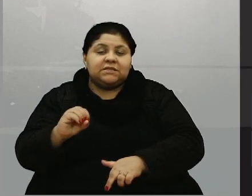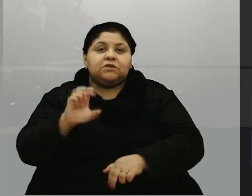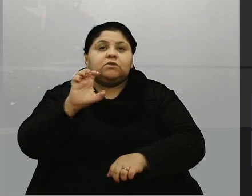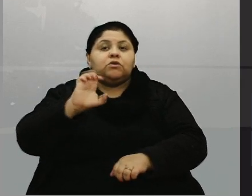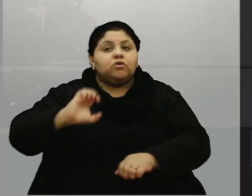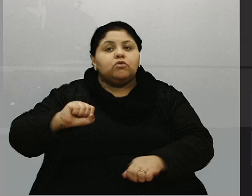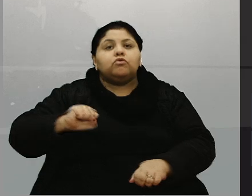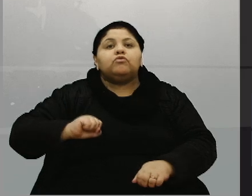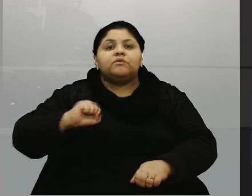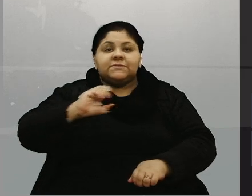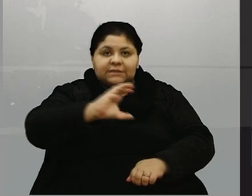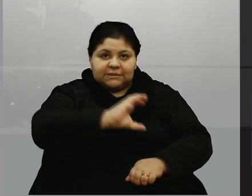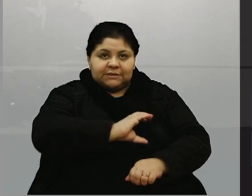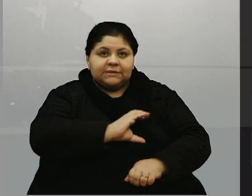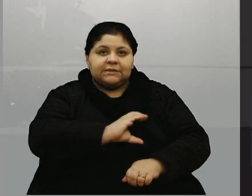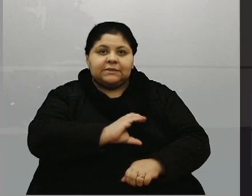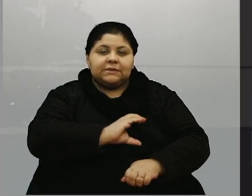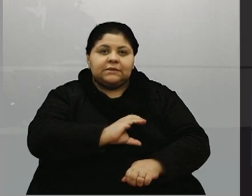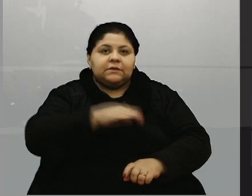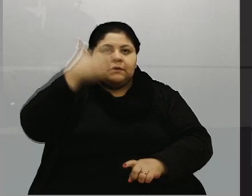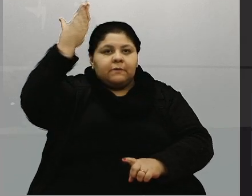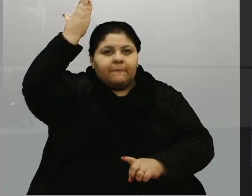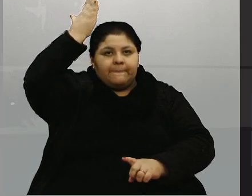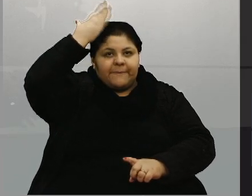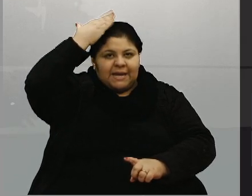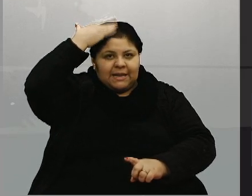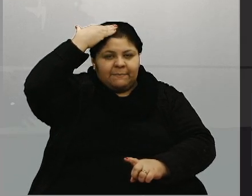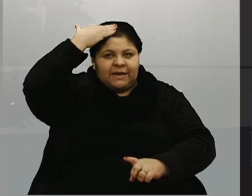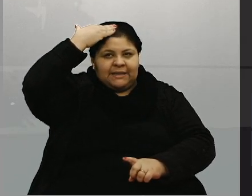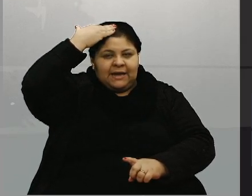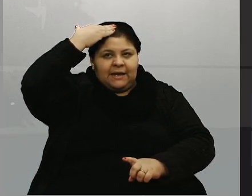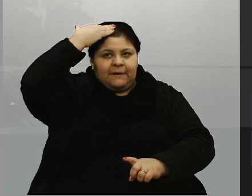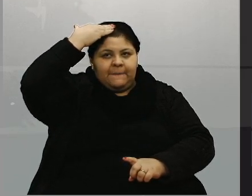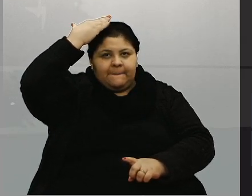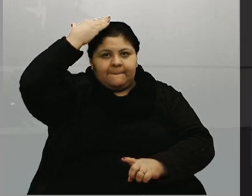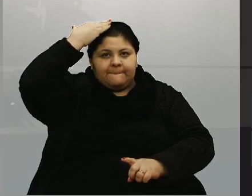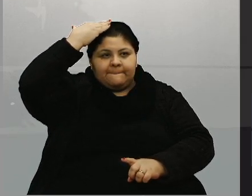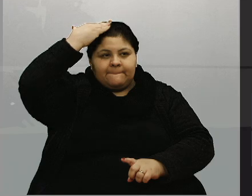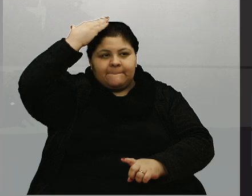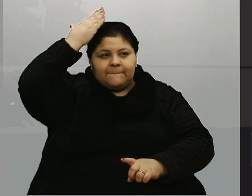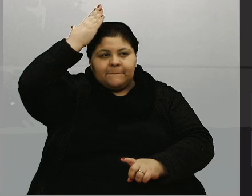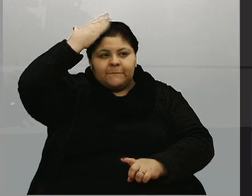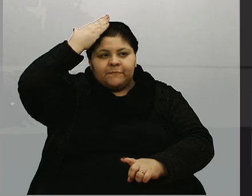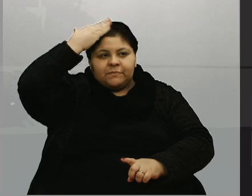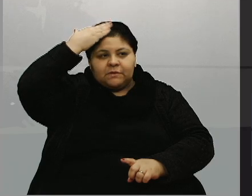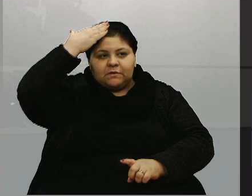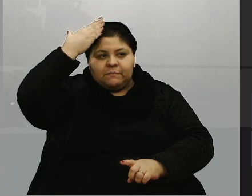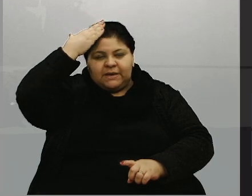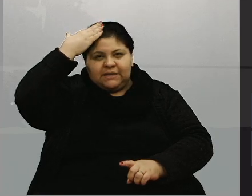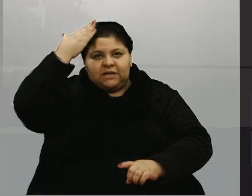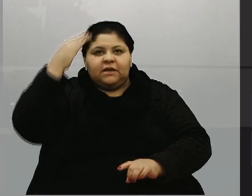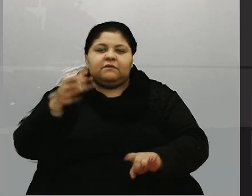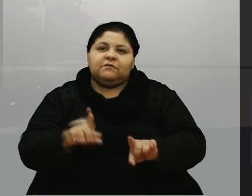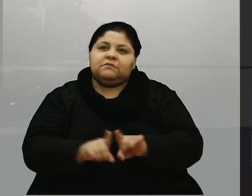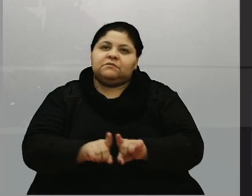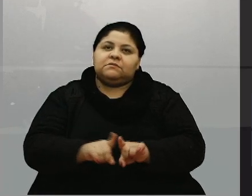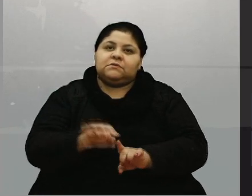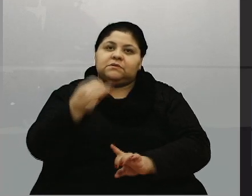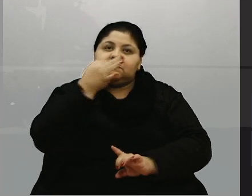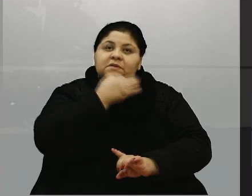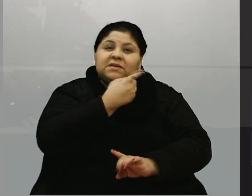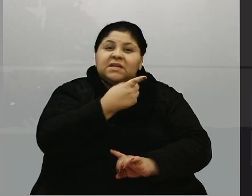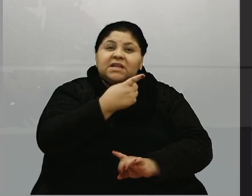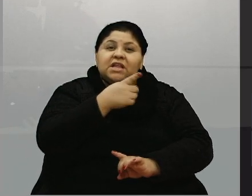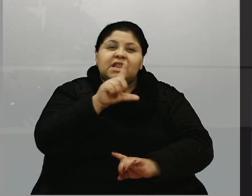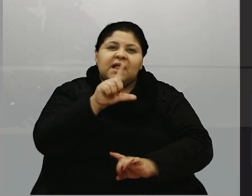Catarina, posteriormente, e do Paraná. Estima-se que 10% da população de Caxias do Sul seja